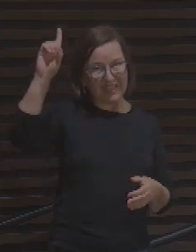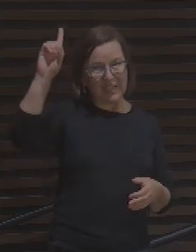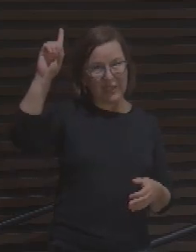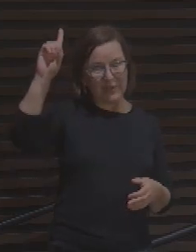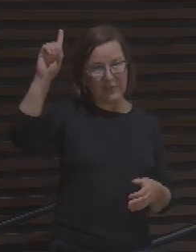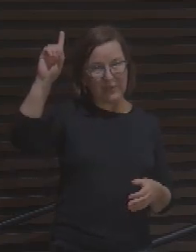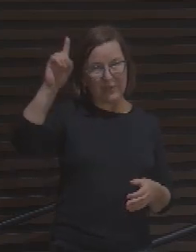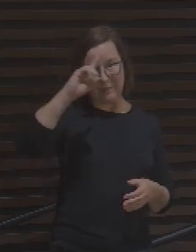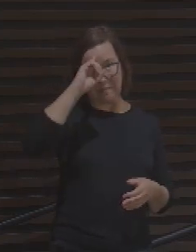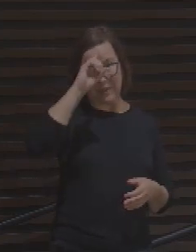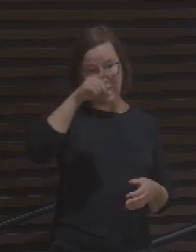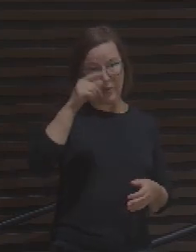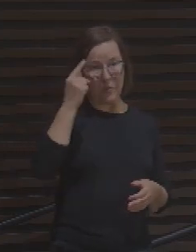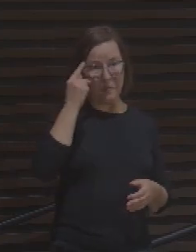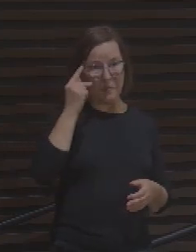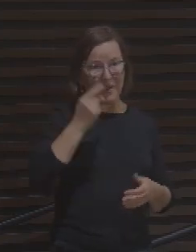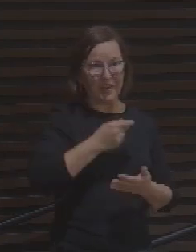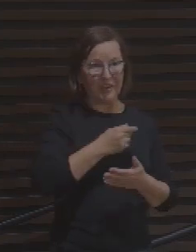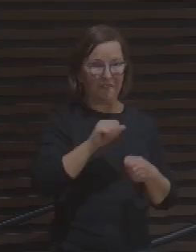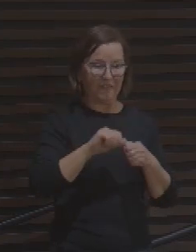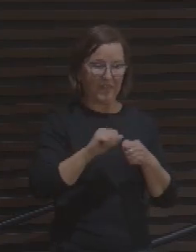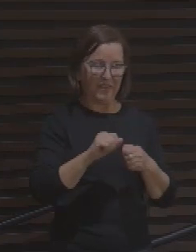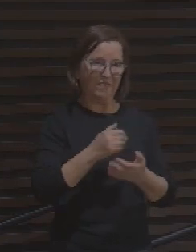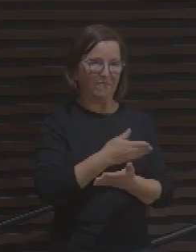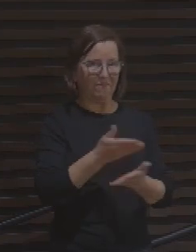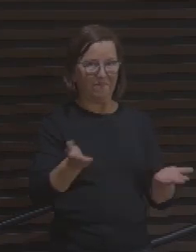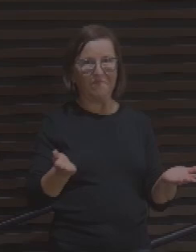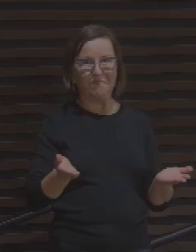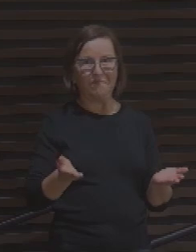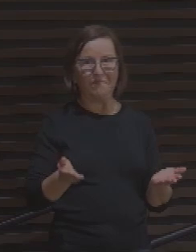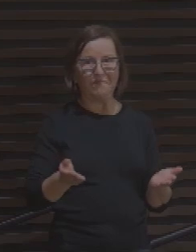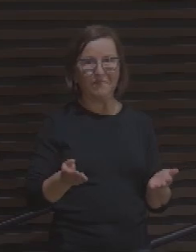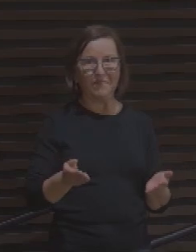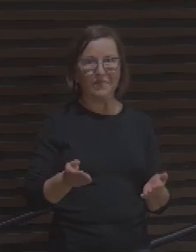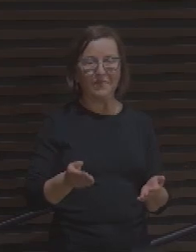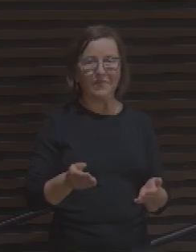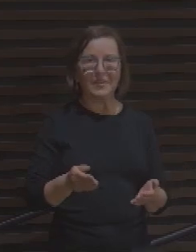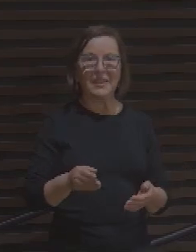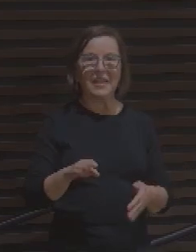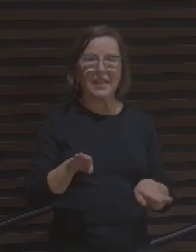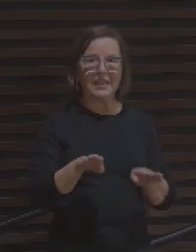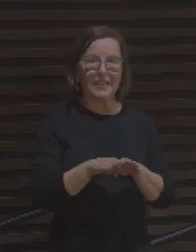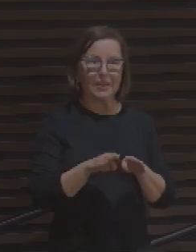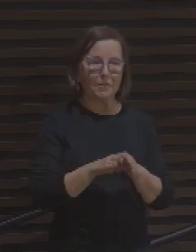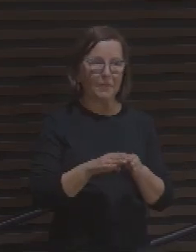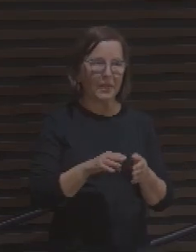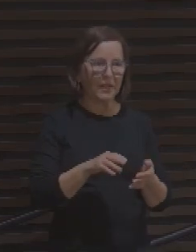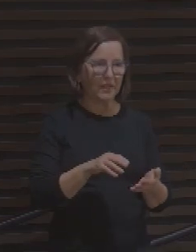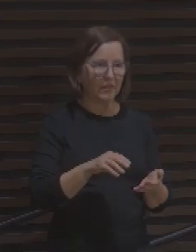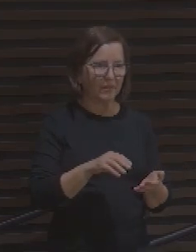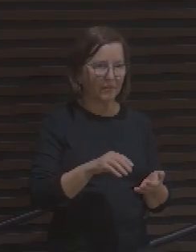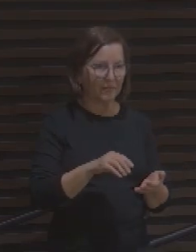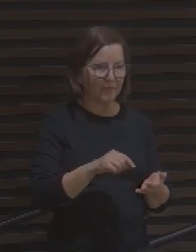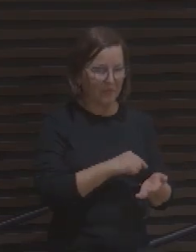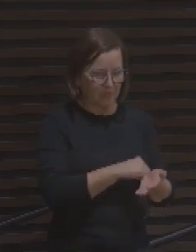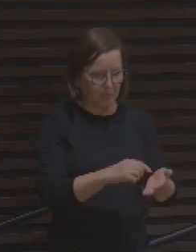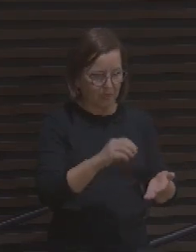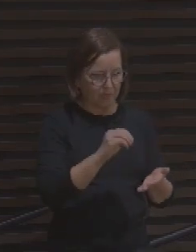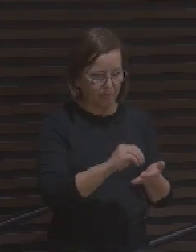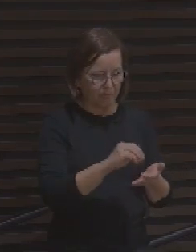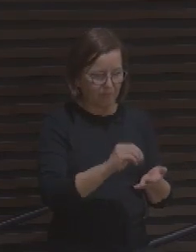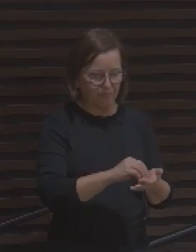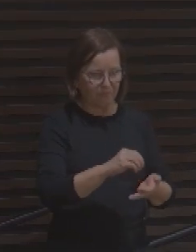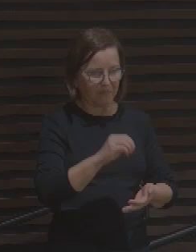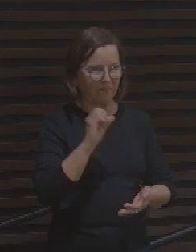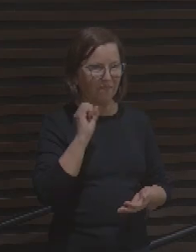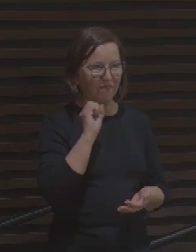prescreveu para vós outros. Igualmente, também aspergiu com sangue o tabernáculo e